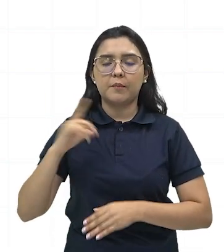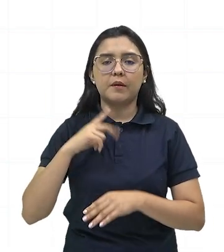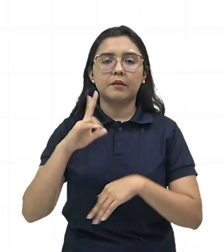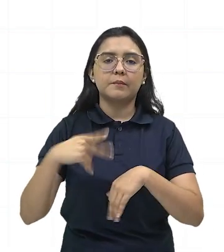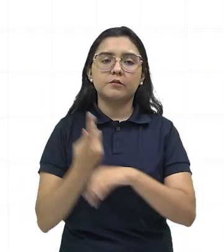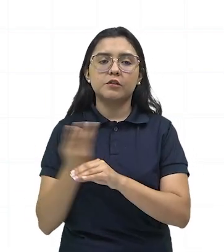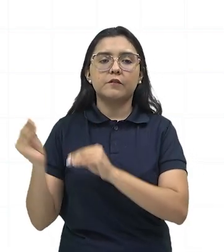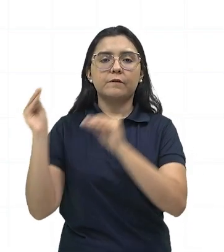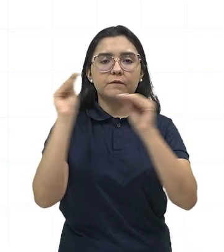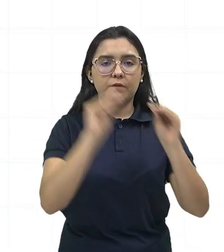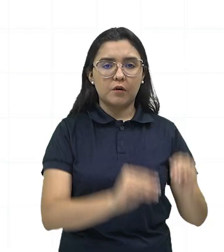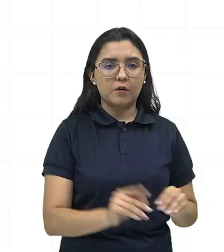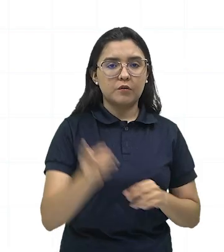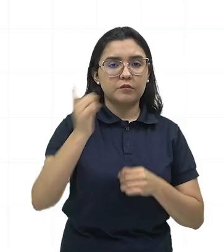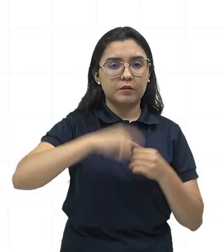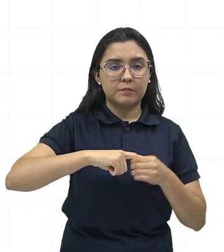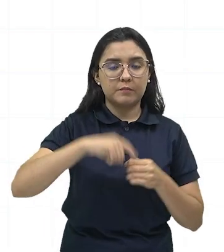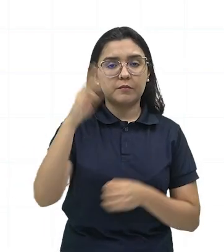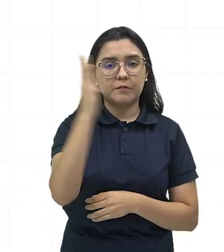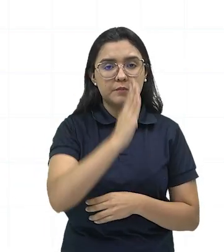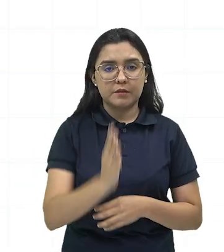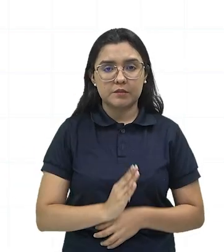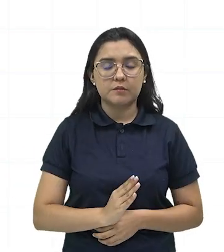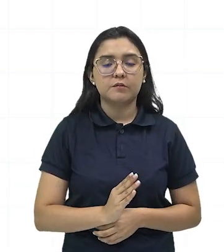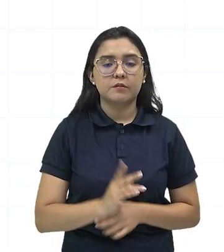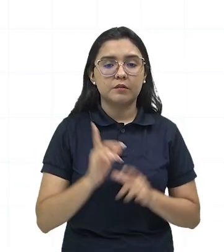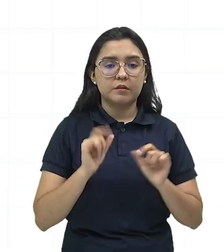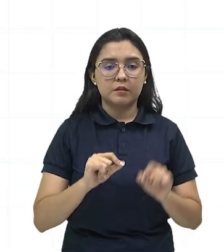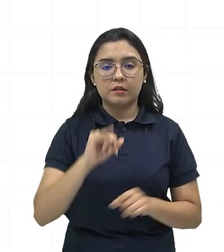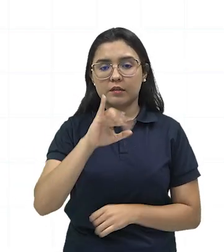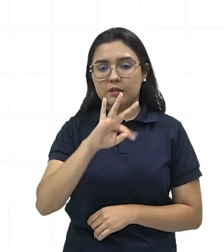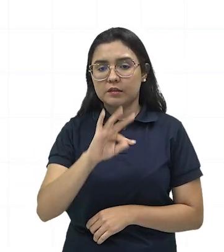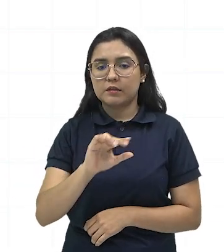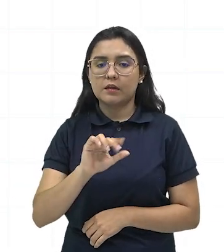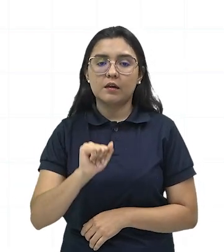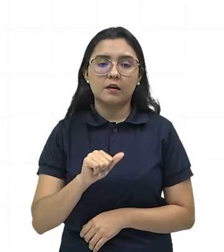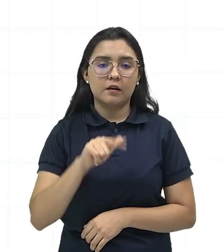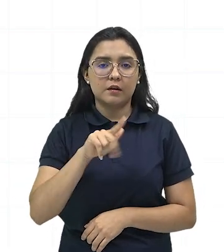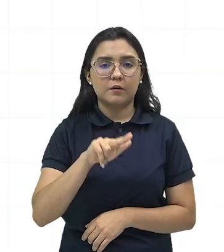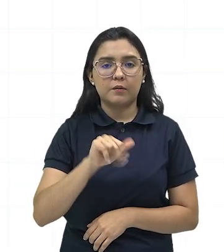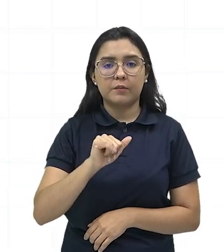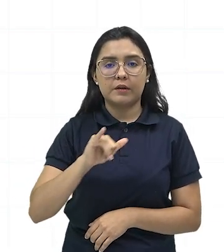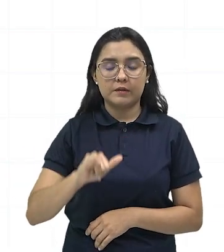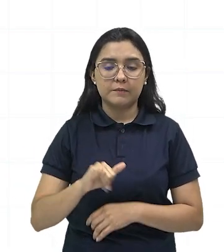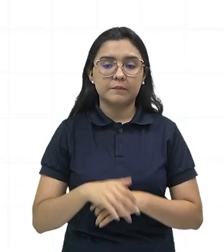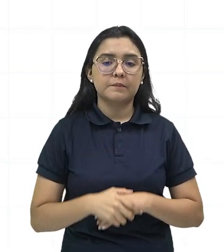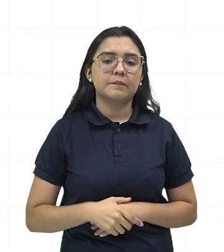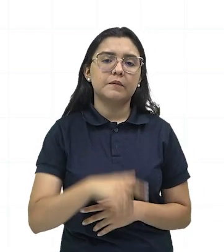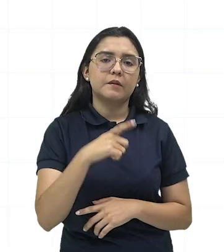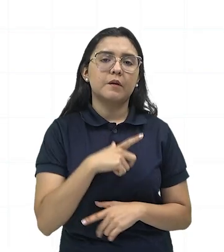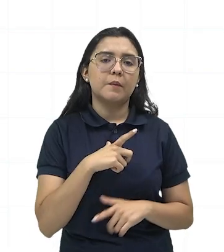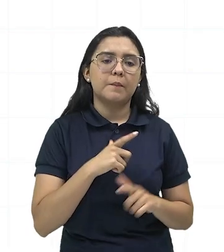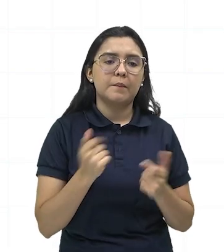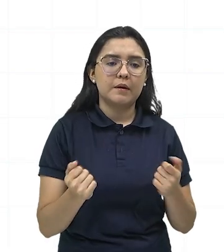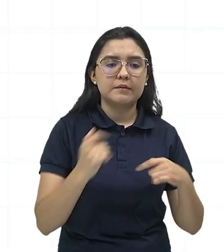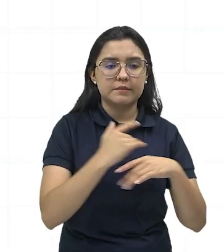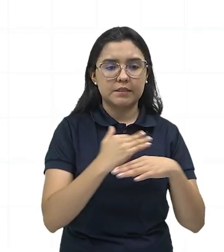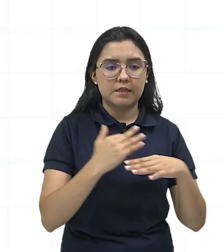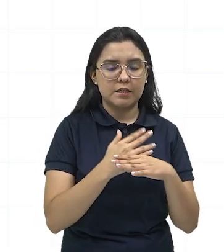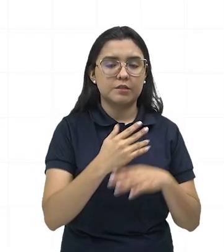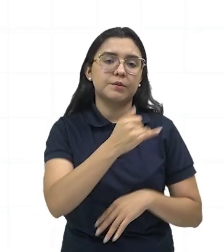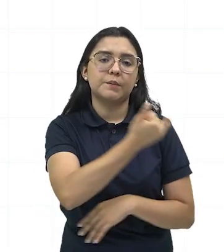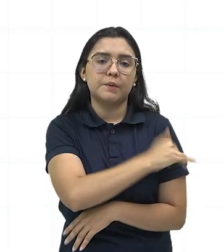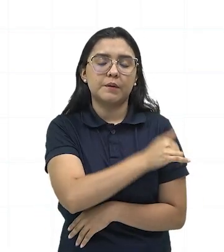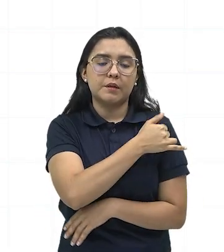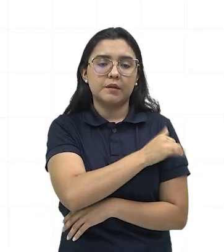Brasil, e ele decide voltar à sua terra natal, que é Itaguaí, que é uma pequena cidade do Rio de Janeiro, a